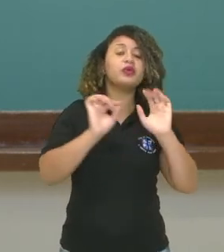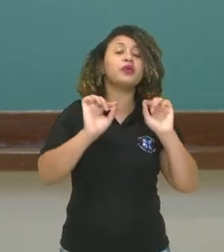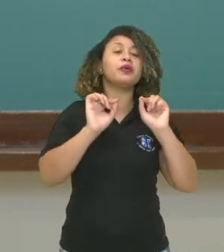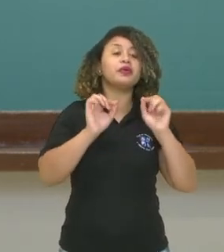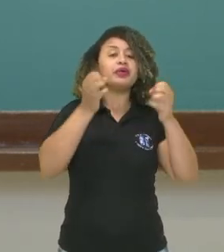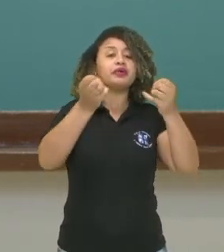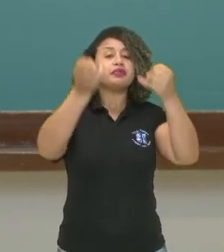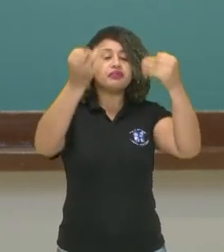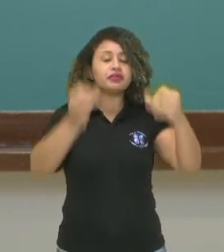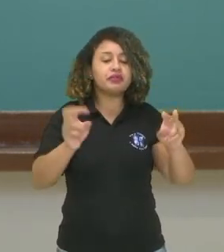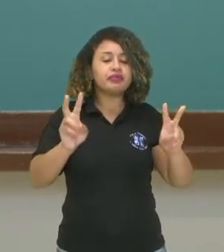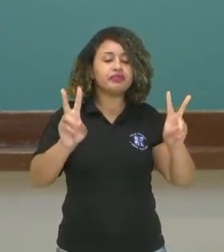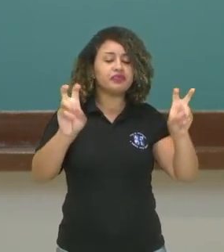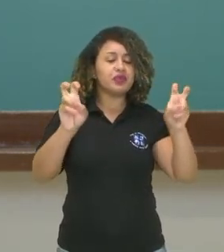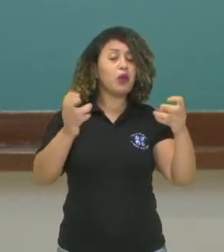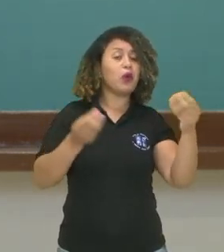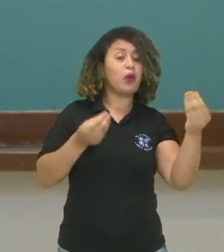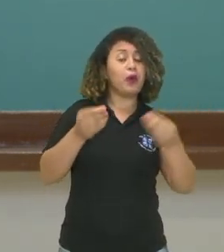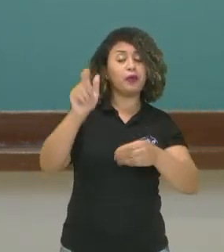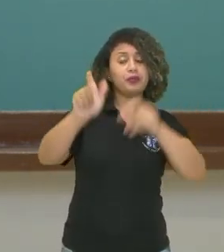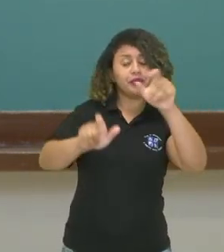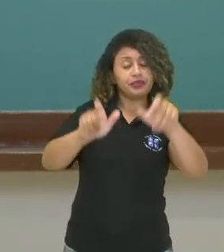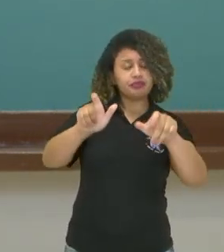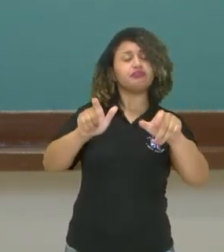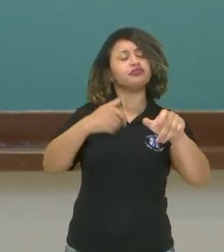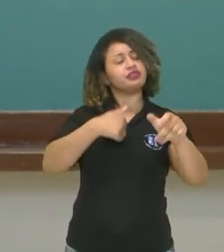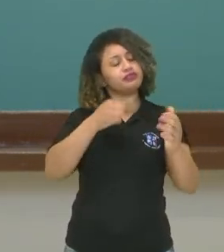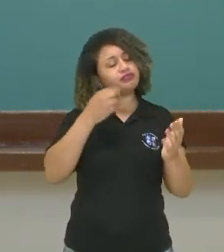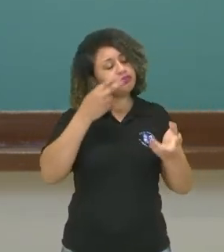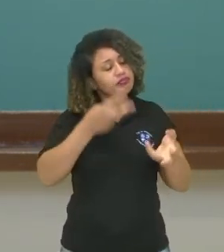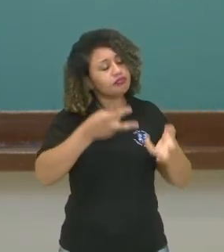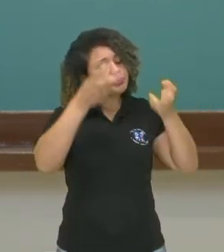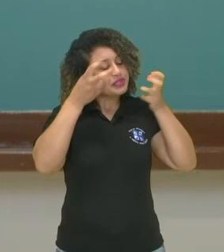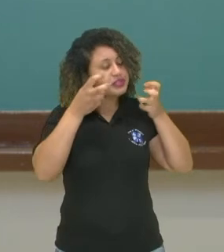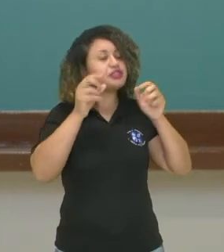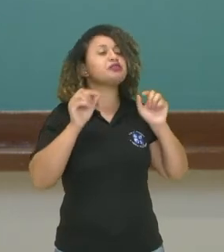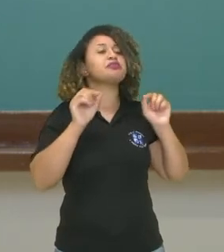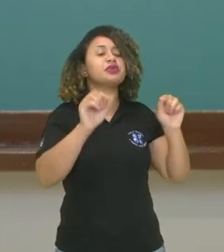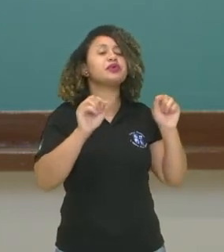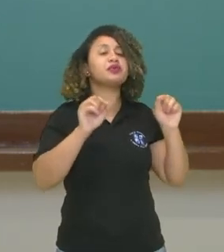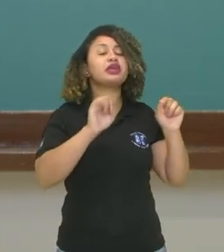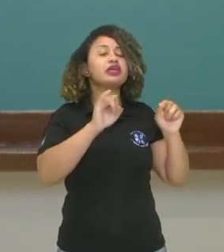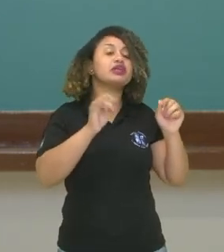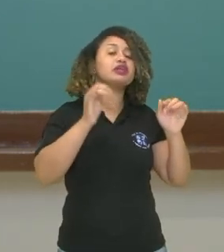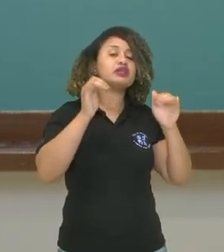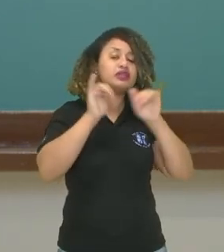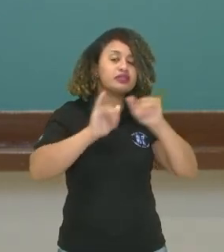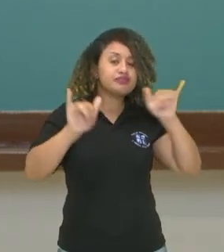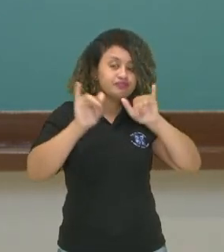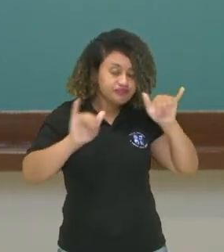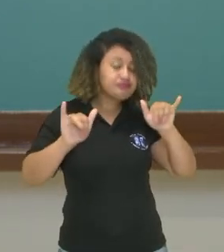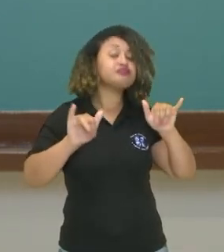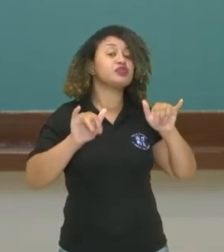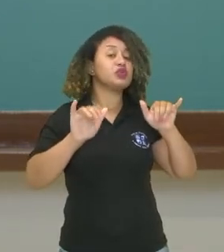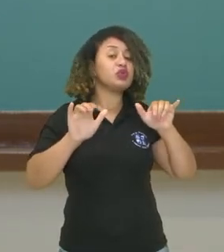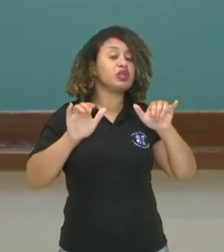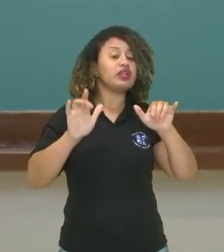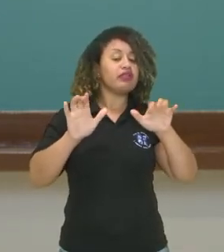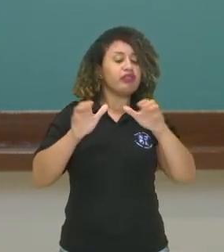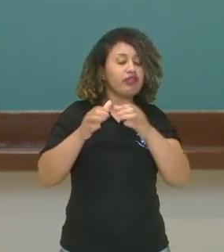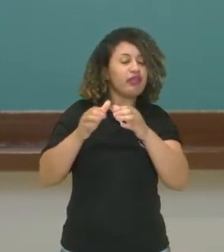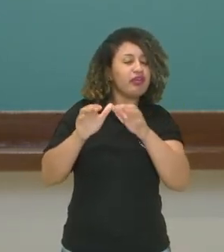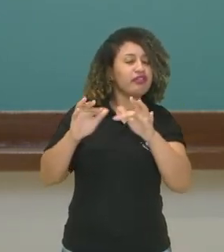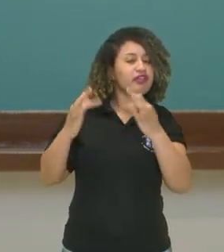dessa temática, de como as pessoas devem identificar, devem checar se uma notícia recebida num grupo da família